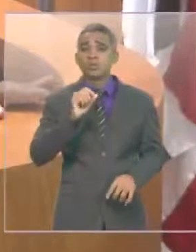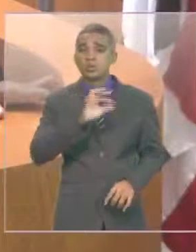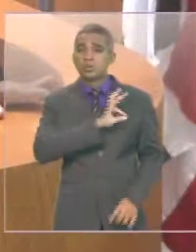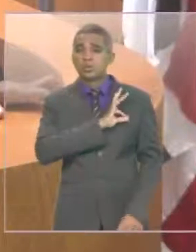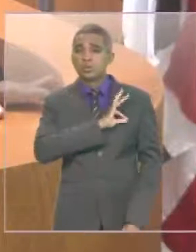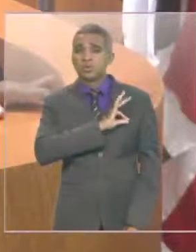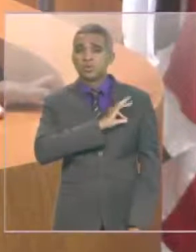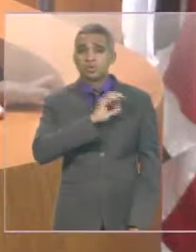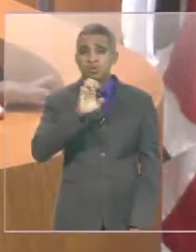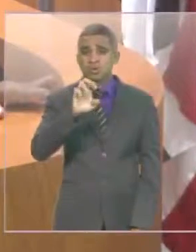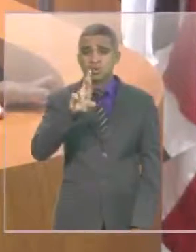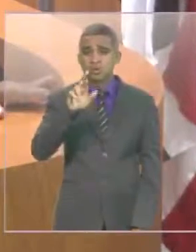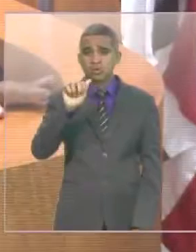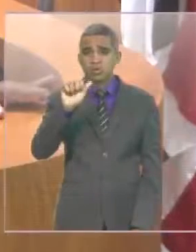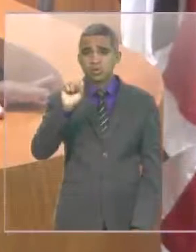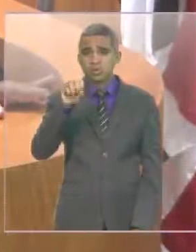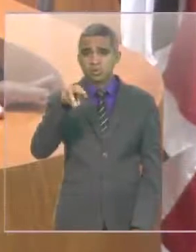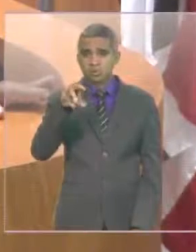14